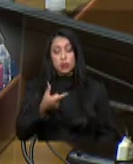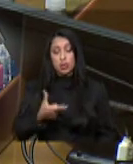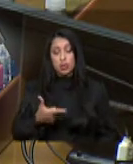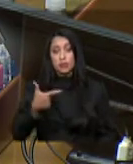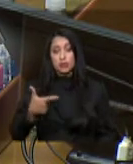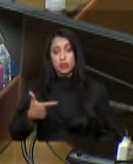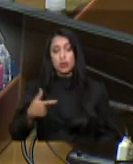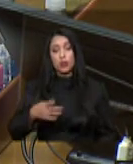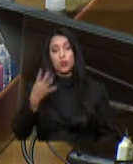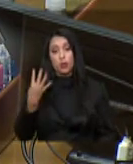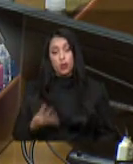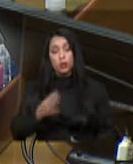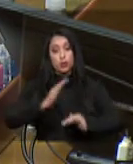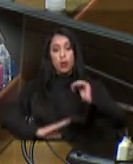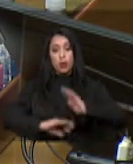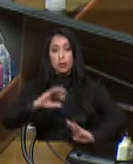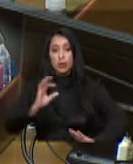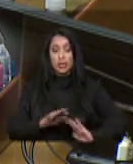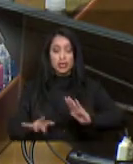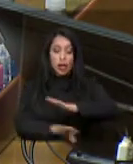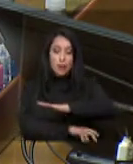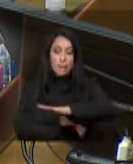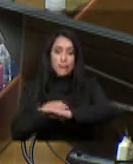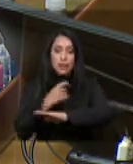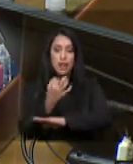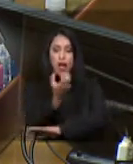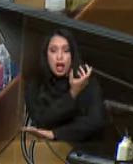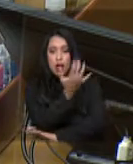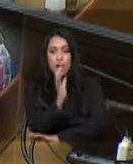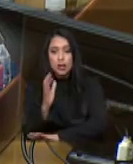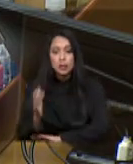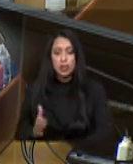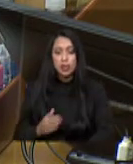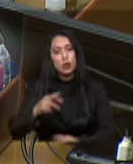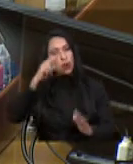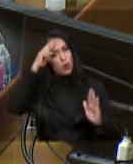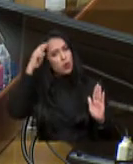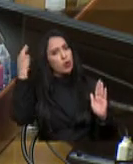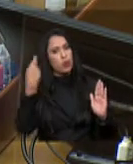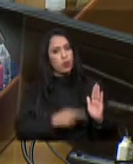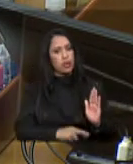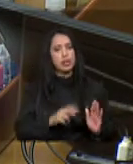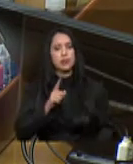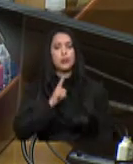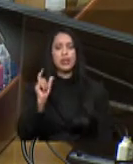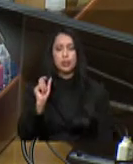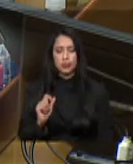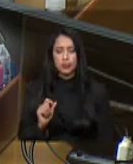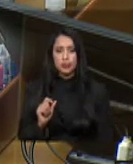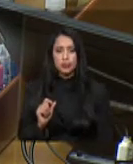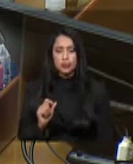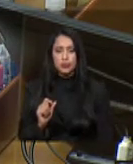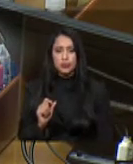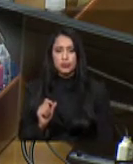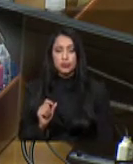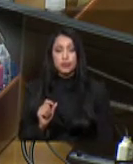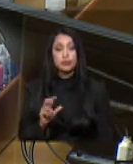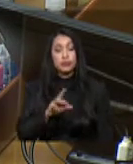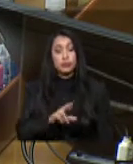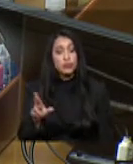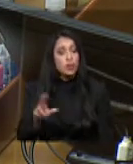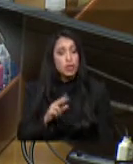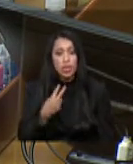relação a uma competência específica em matéria ambiental. Apenas isso, com todo respeito, ministro Nunes Marques, como é óbvio, nem poderia ser